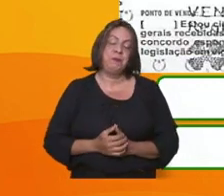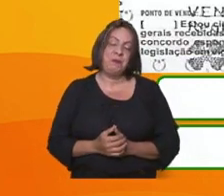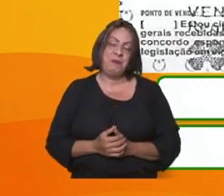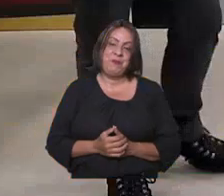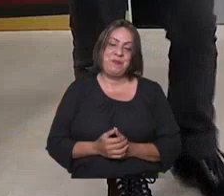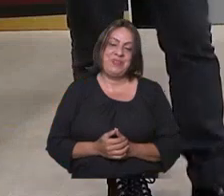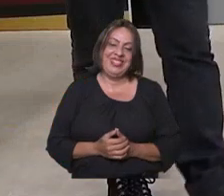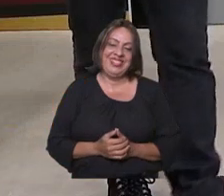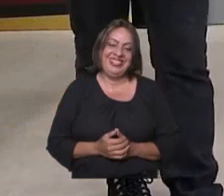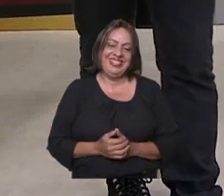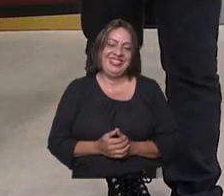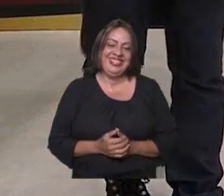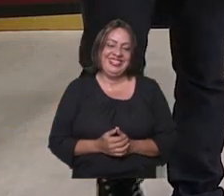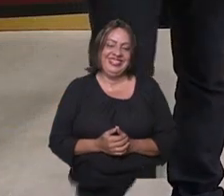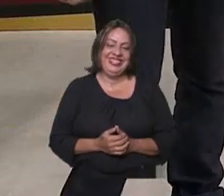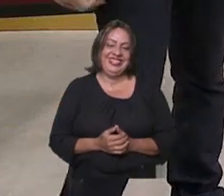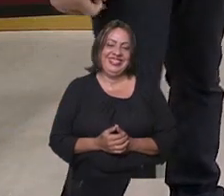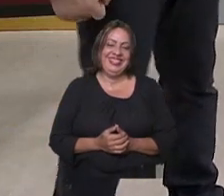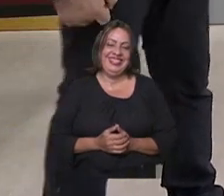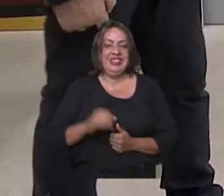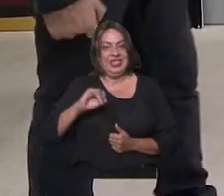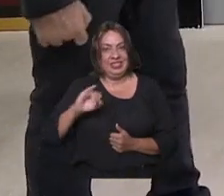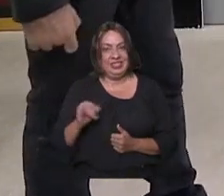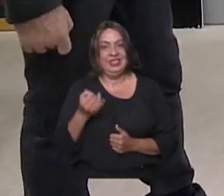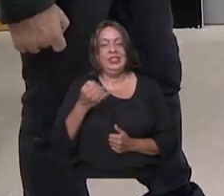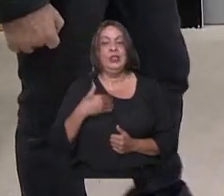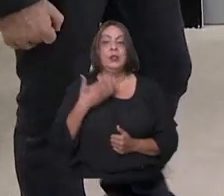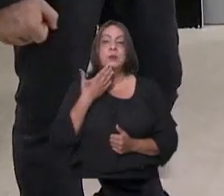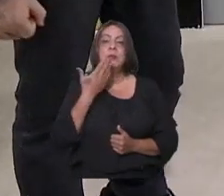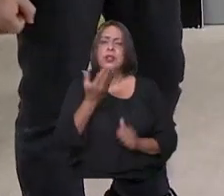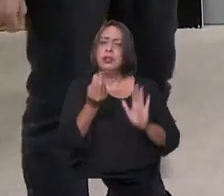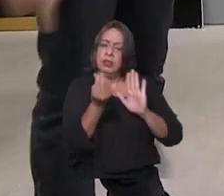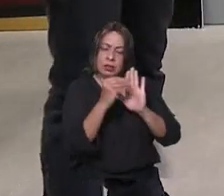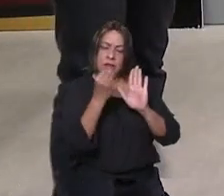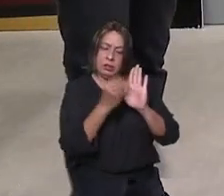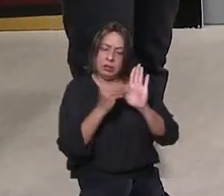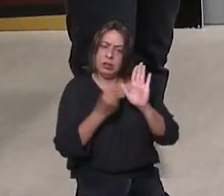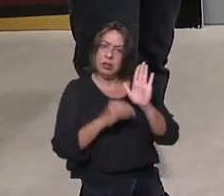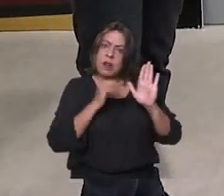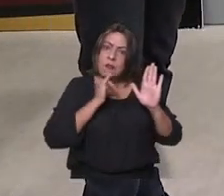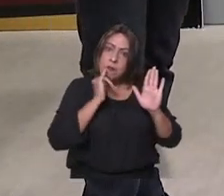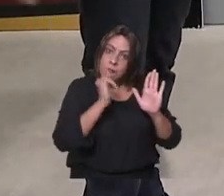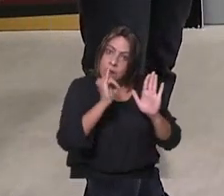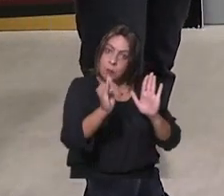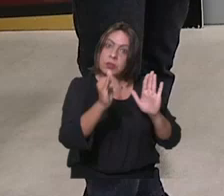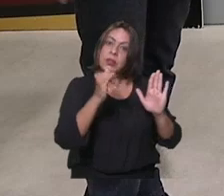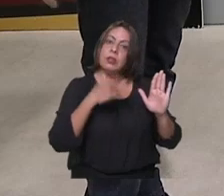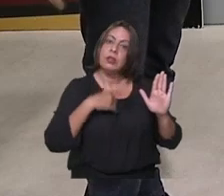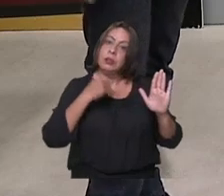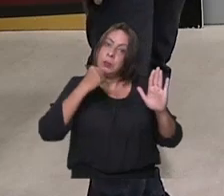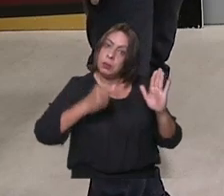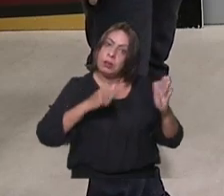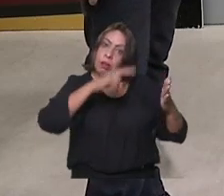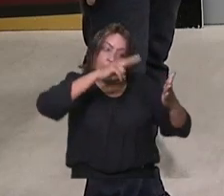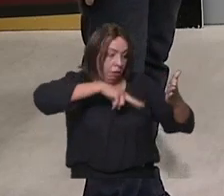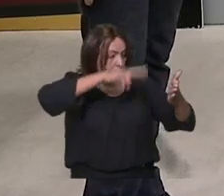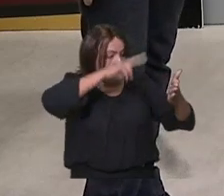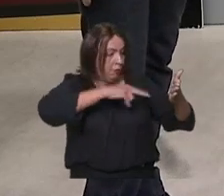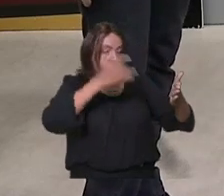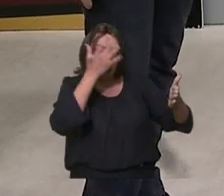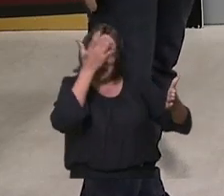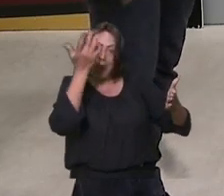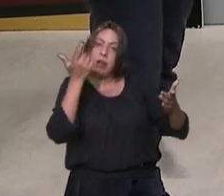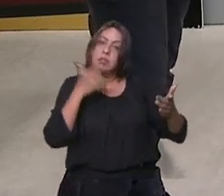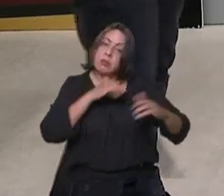134463, se é o seu. A gente já aproveita pra pedir pra que vocês preencham com mais informações pra gente poder falar aqui, facilitar,